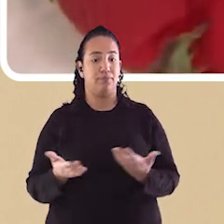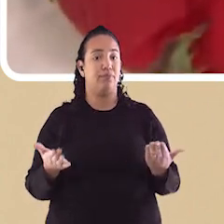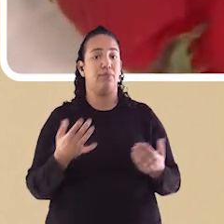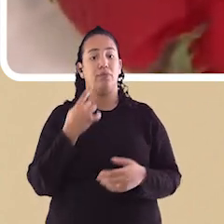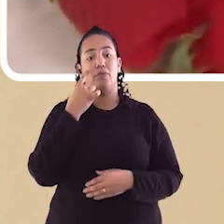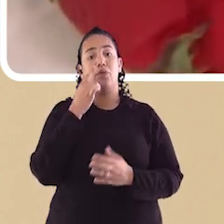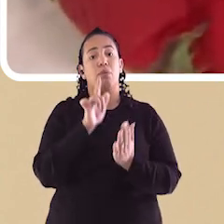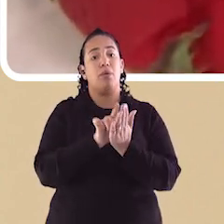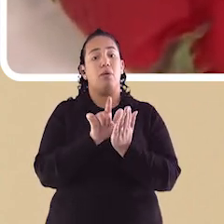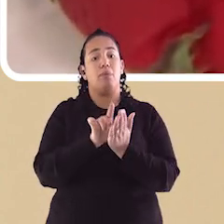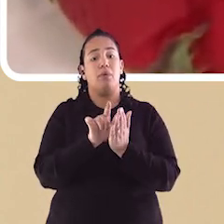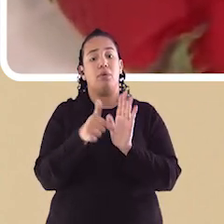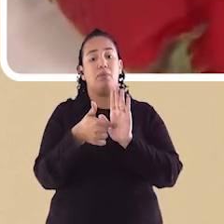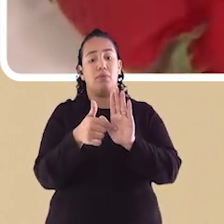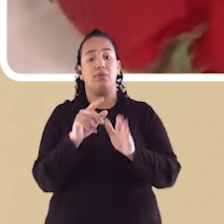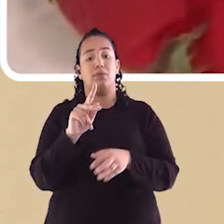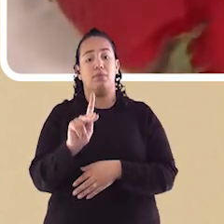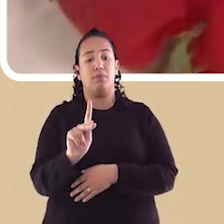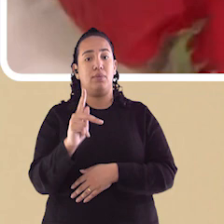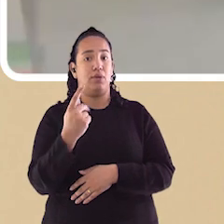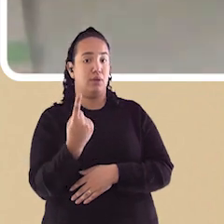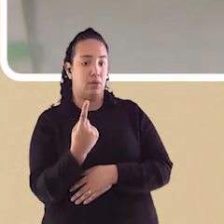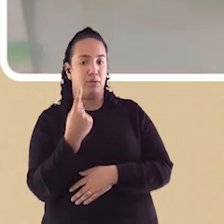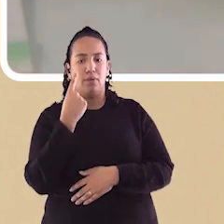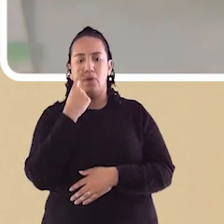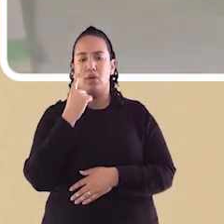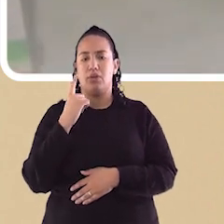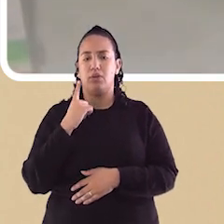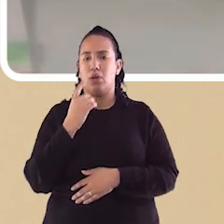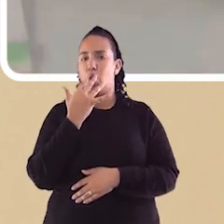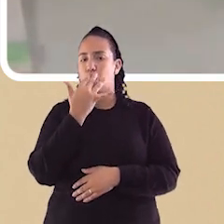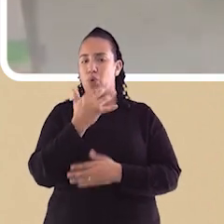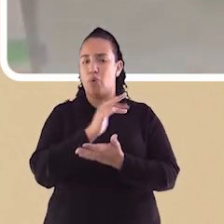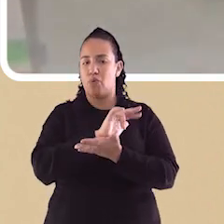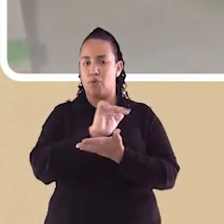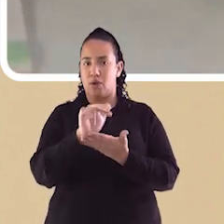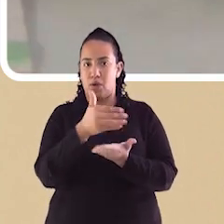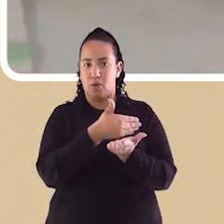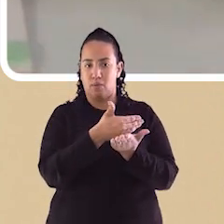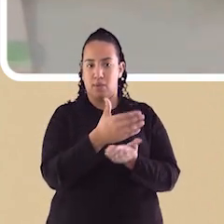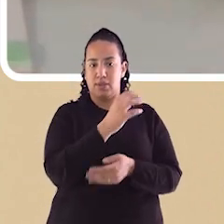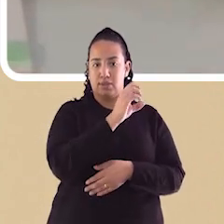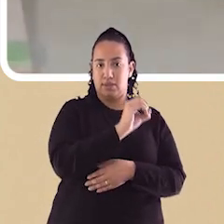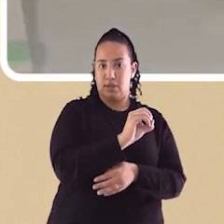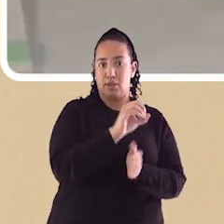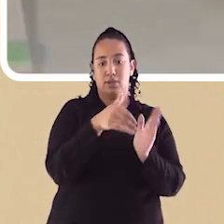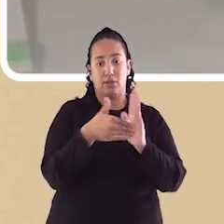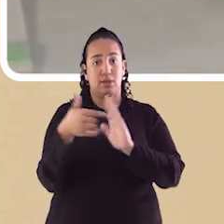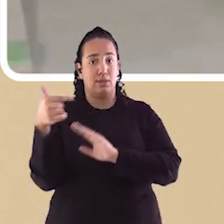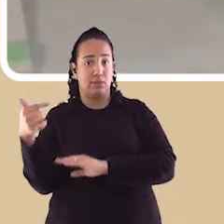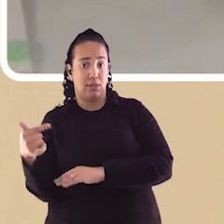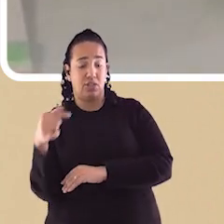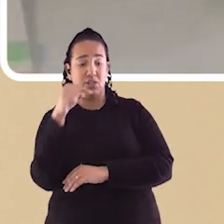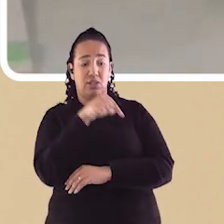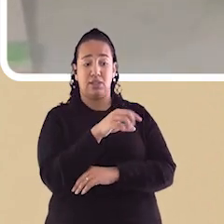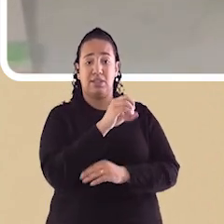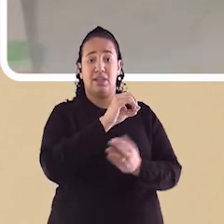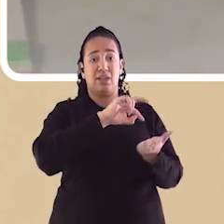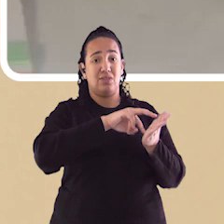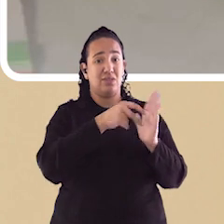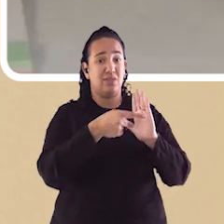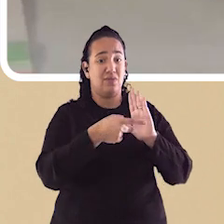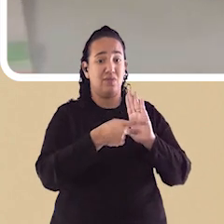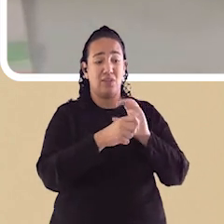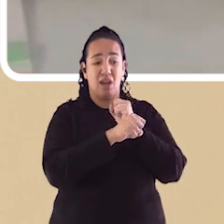Agora vamos dar uma olhada no papel indicador de pH. Aqui eu tenho uma escala com várias cores, começa no 0 e termina no 7. O 0 quer dizer